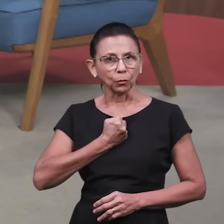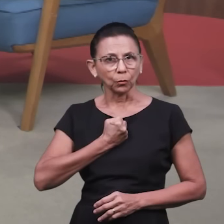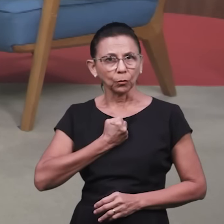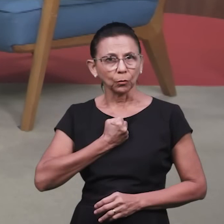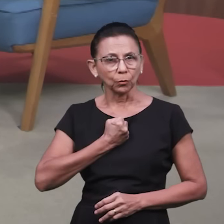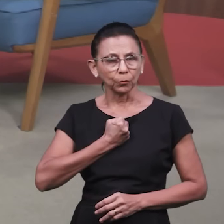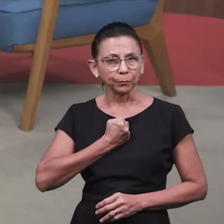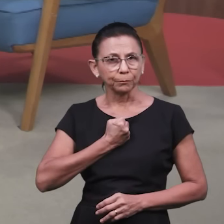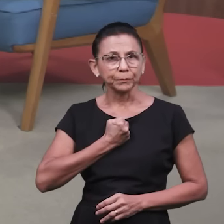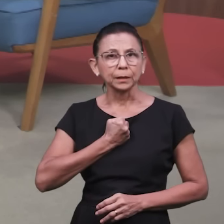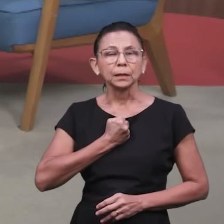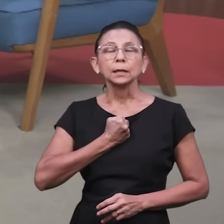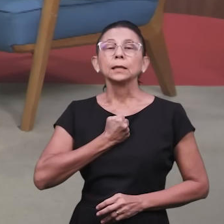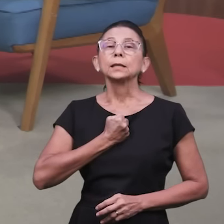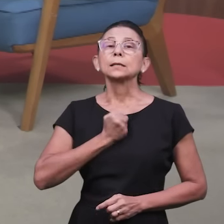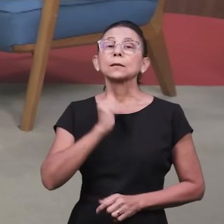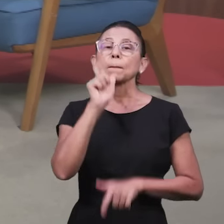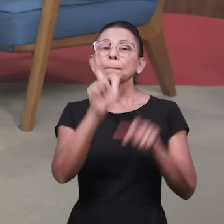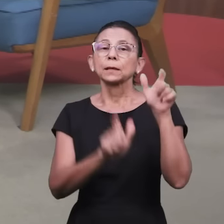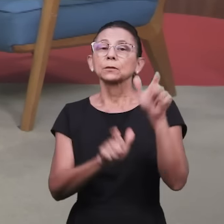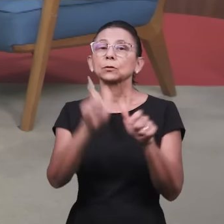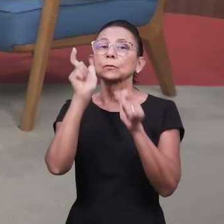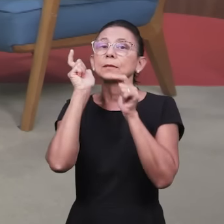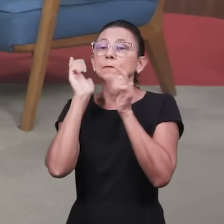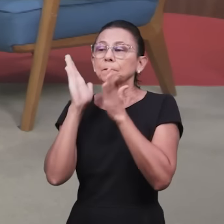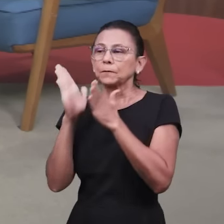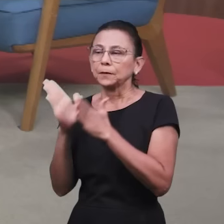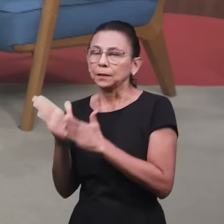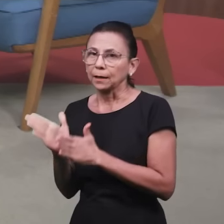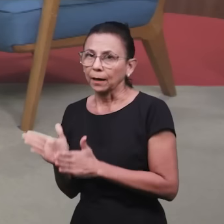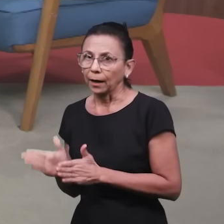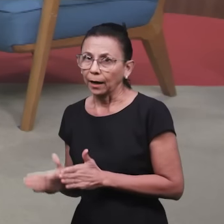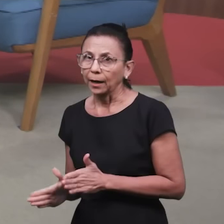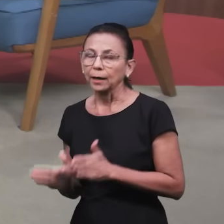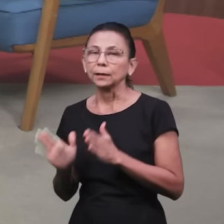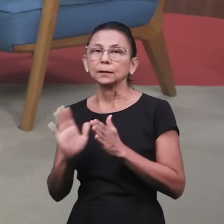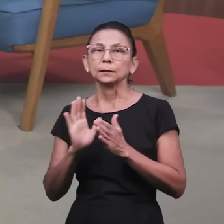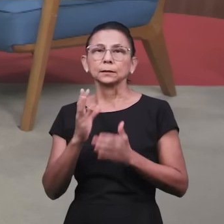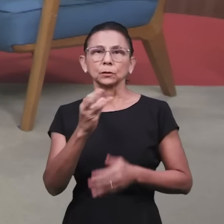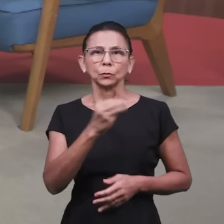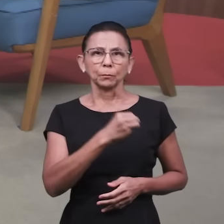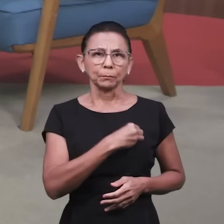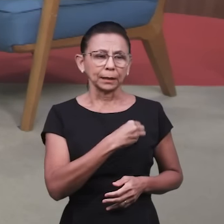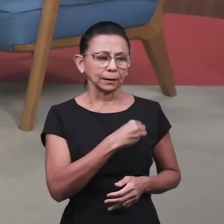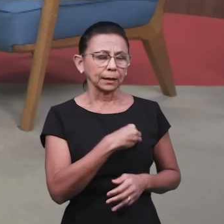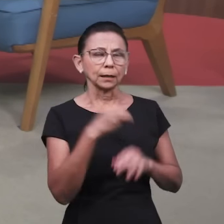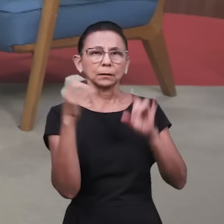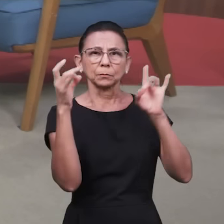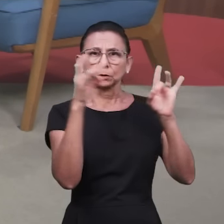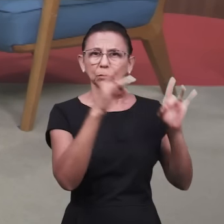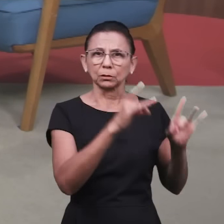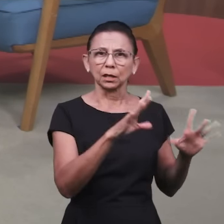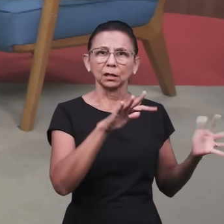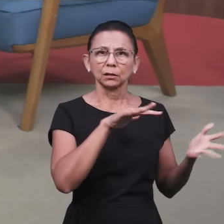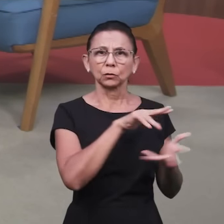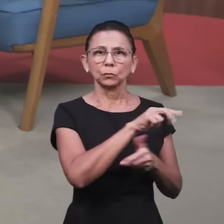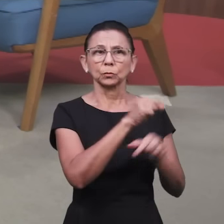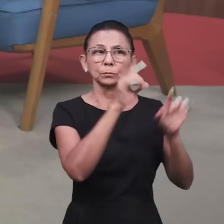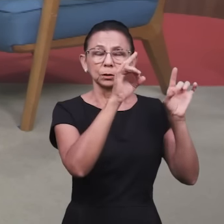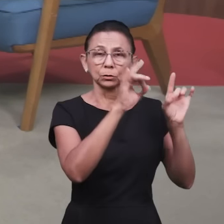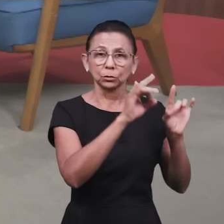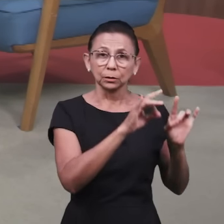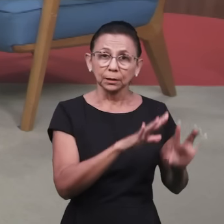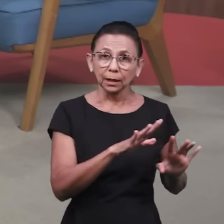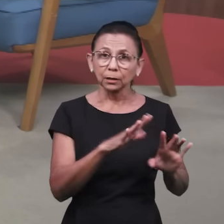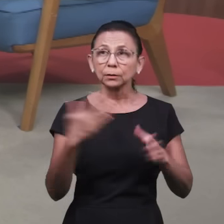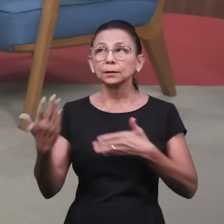Deus, dirigidos pelo Espírito Santo. Negaram ao mundo, ao pecado, estão servindo ao